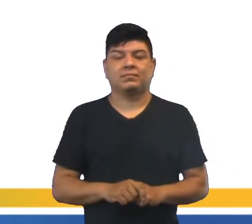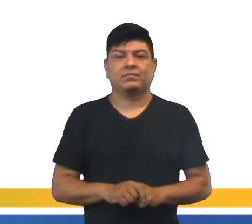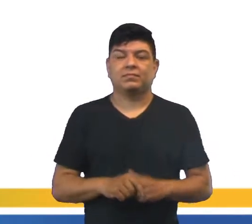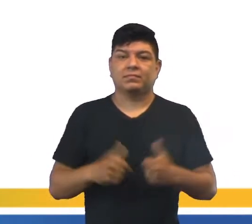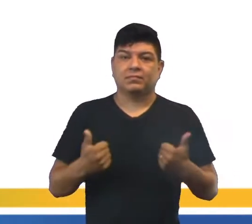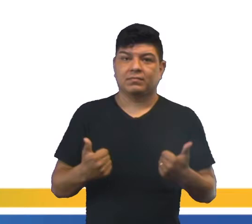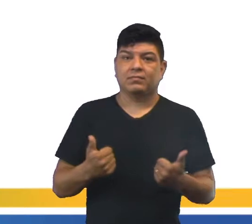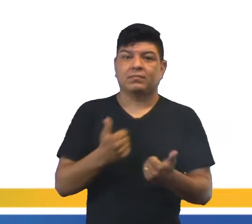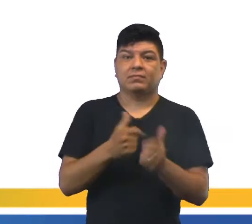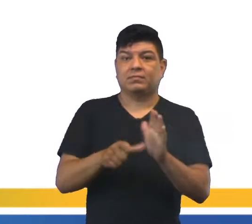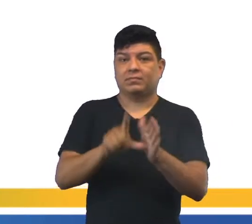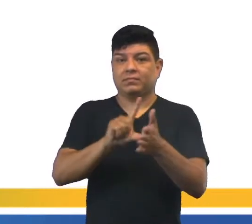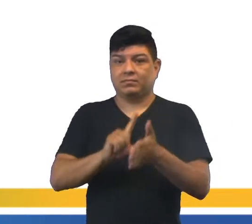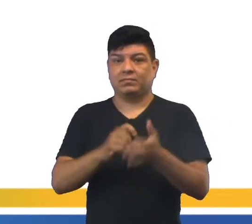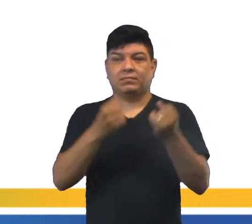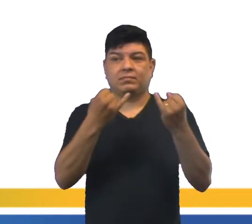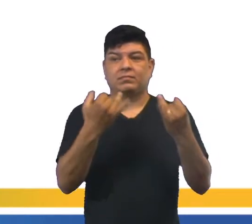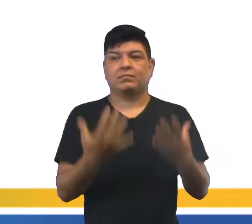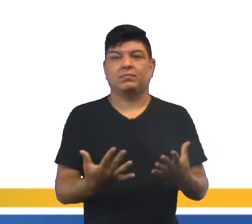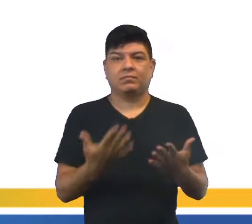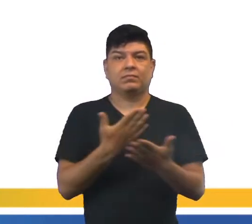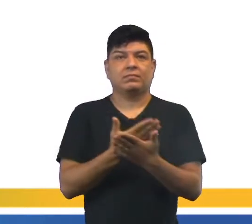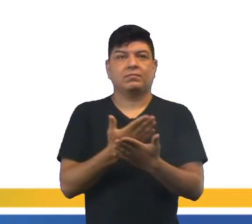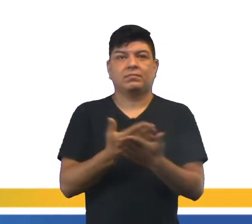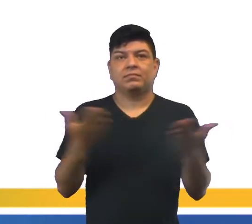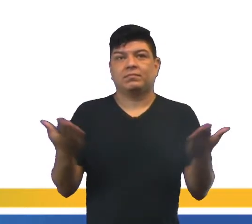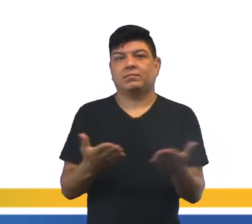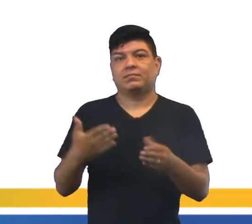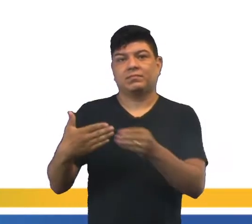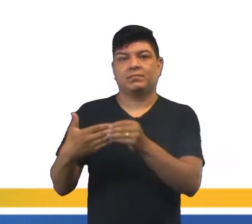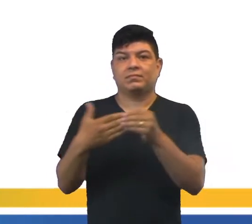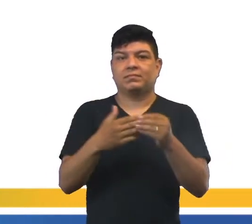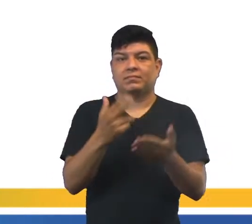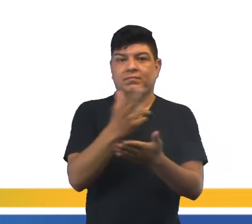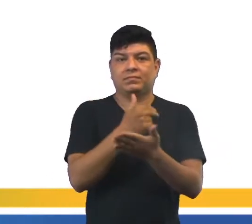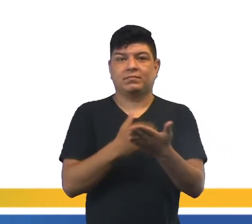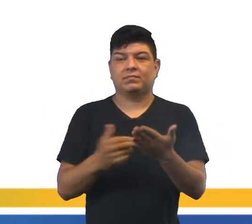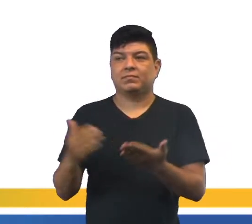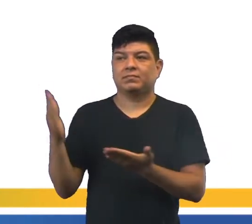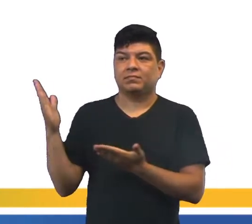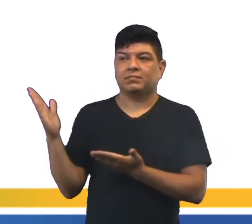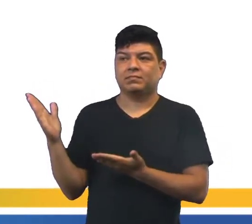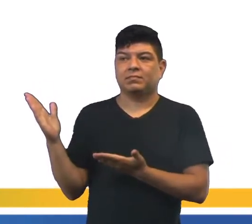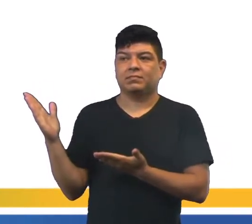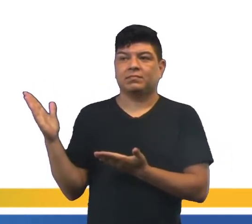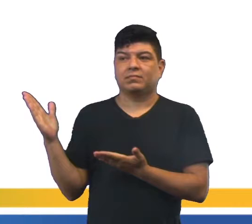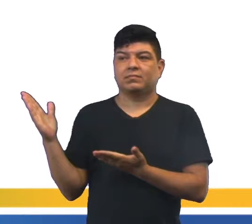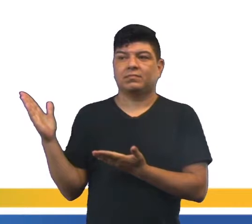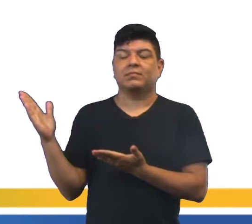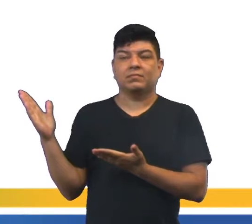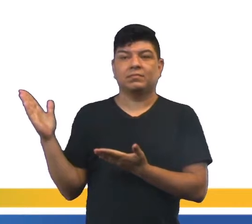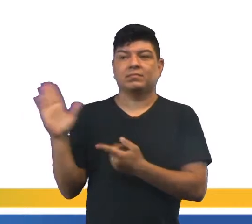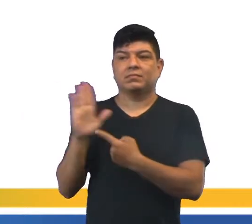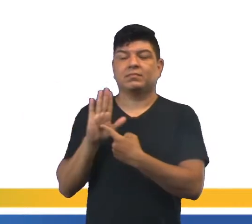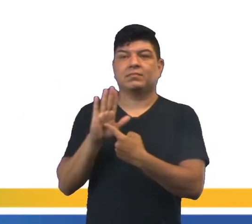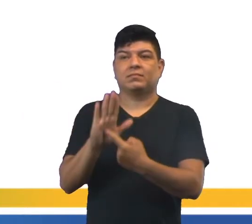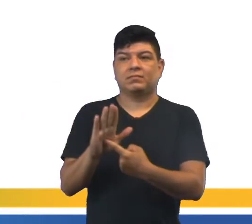Bem, antes de falar sobre a nossa aula hoje, eu trouxe para vocês essa charge, né? Que ela vai mostrar, né,